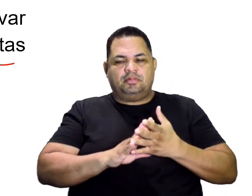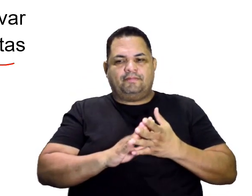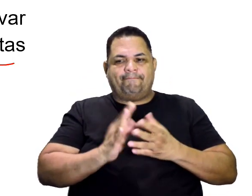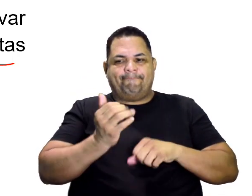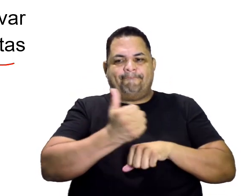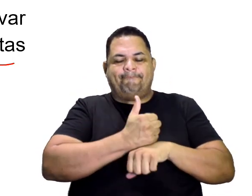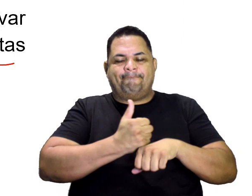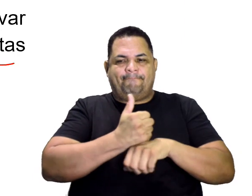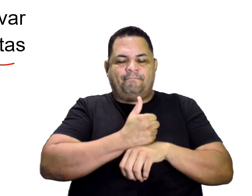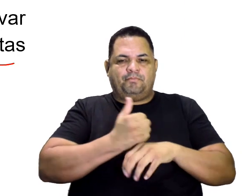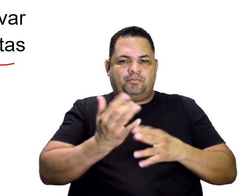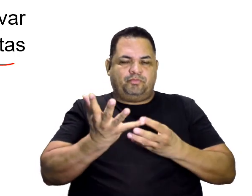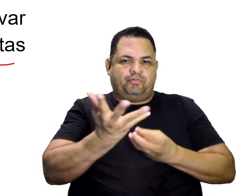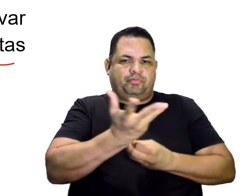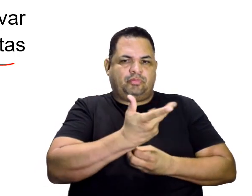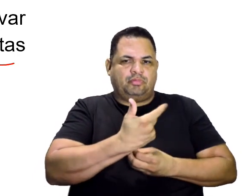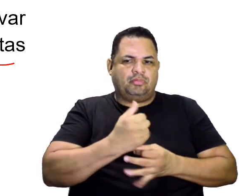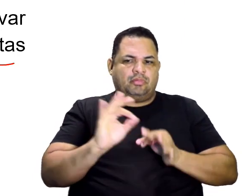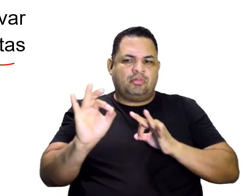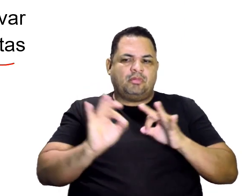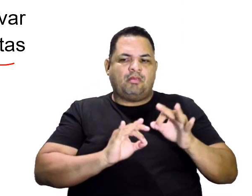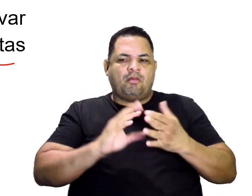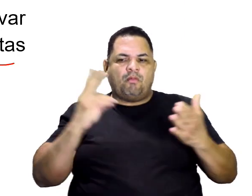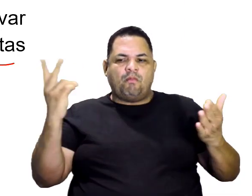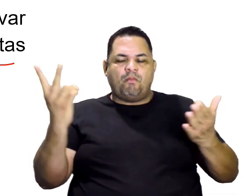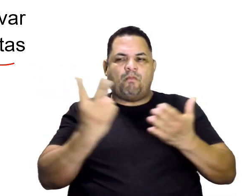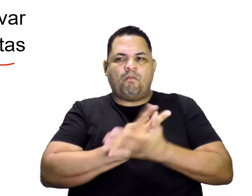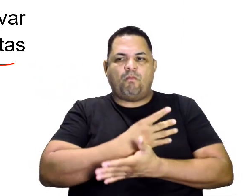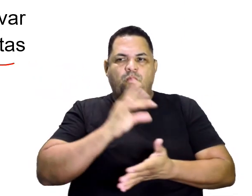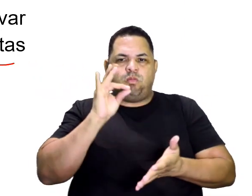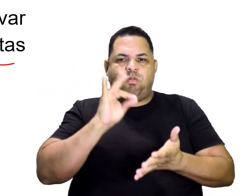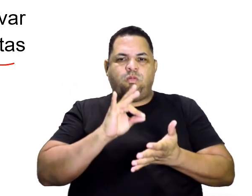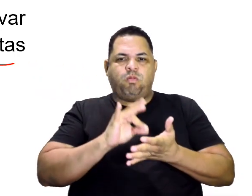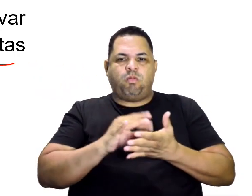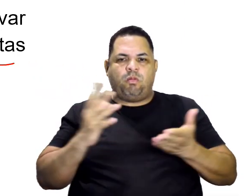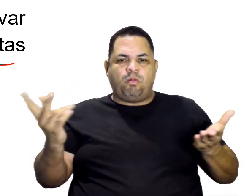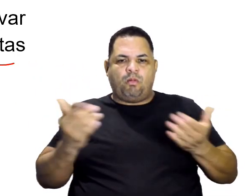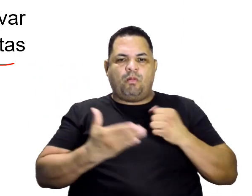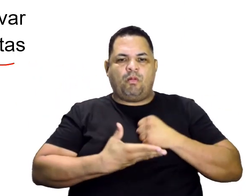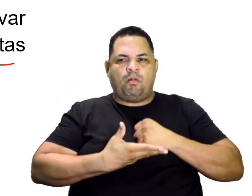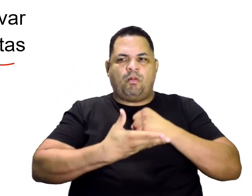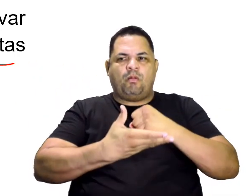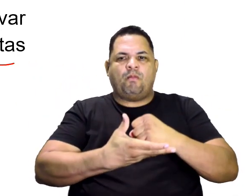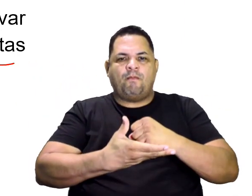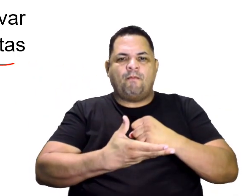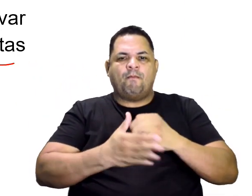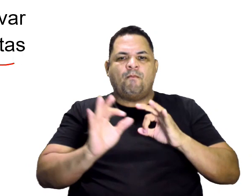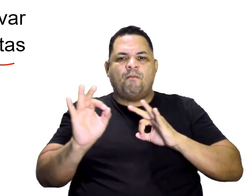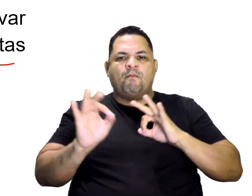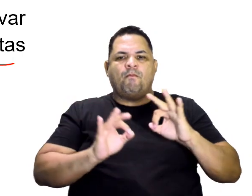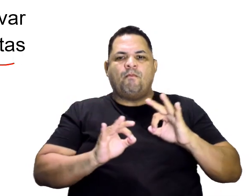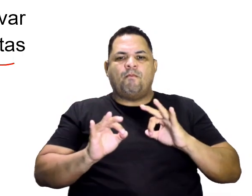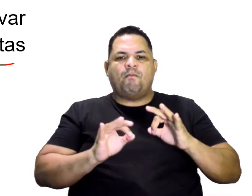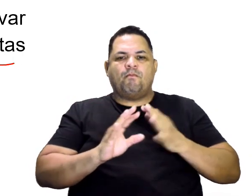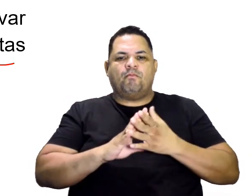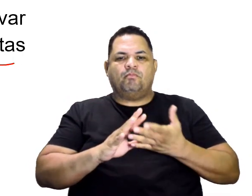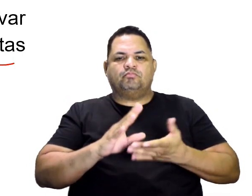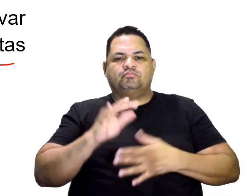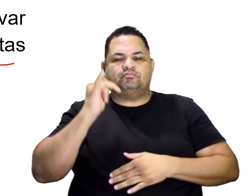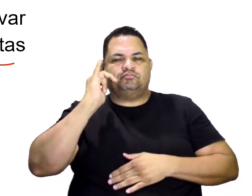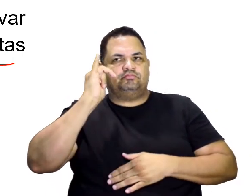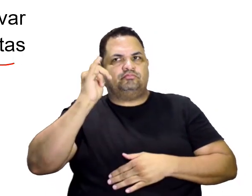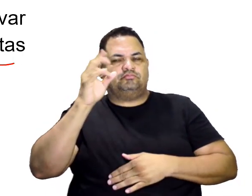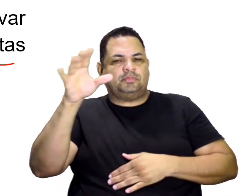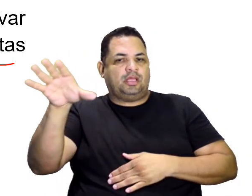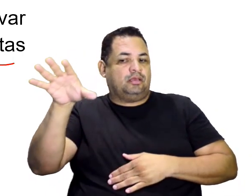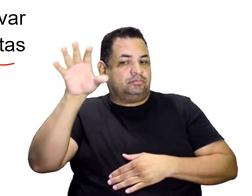artista criou os momentos e os fatos ocorridos baseado em relatos que